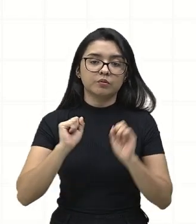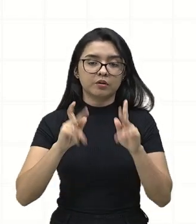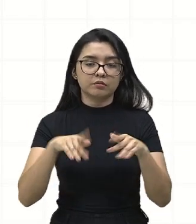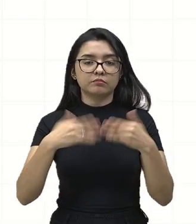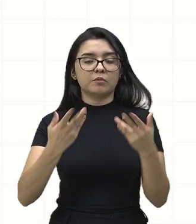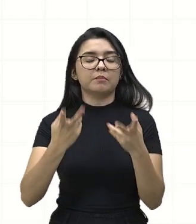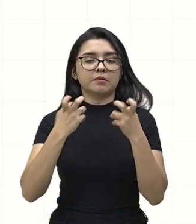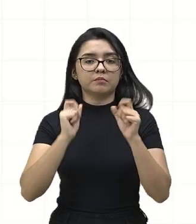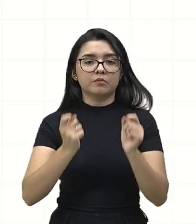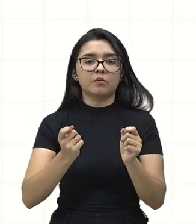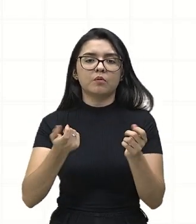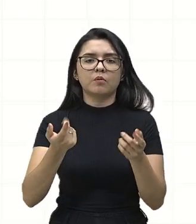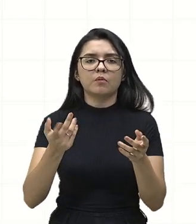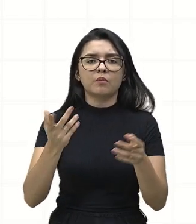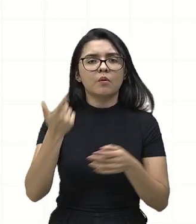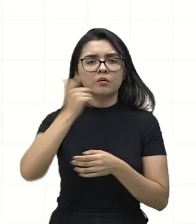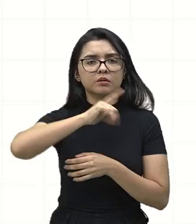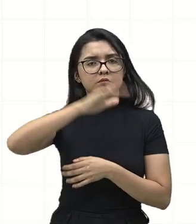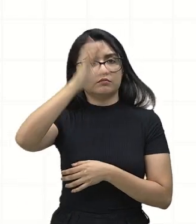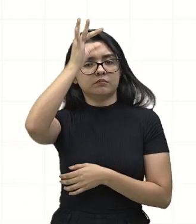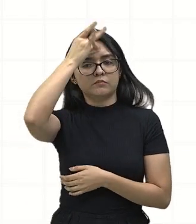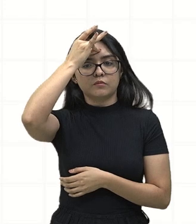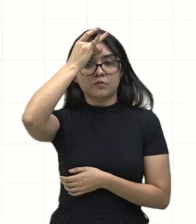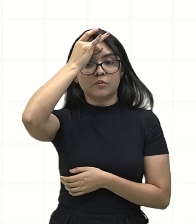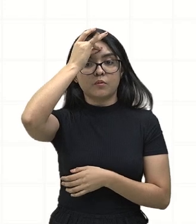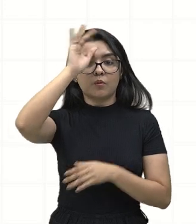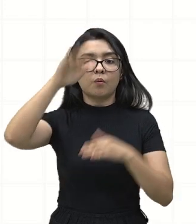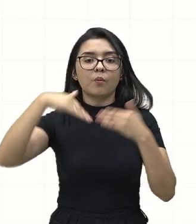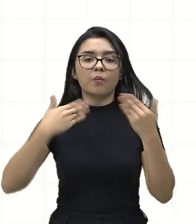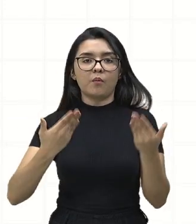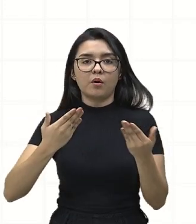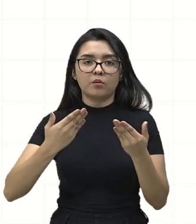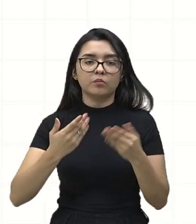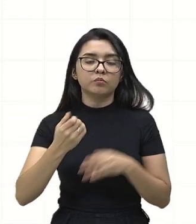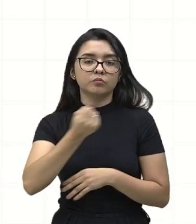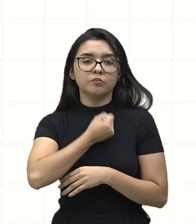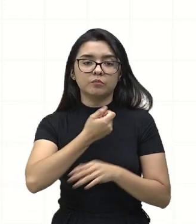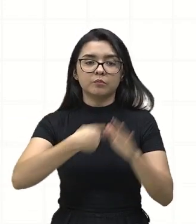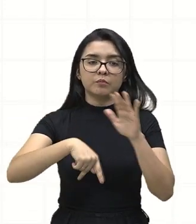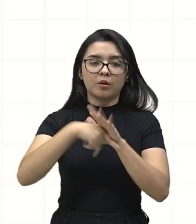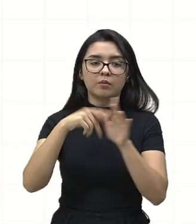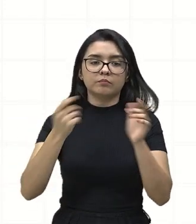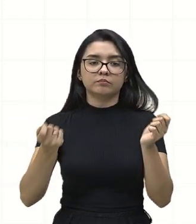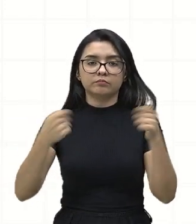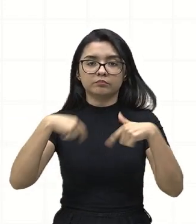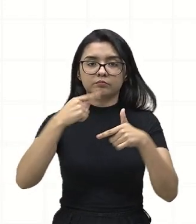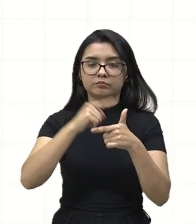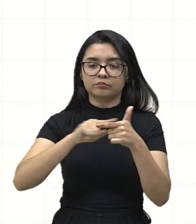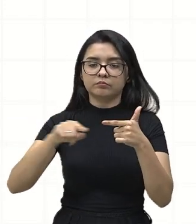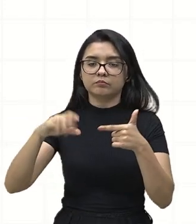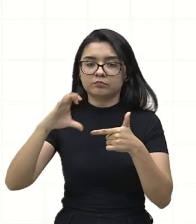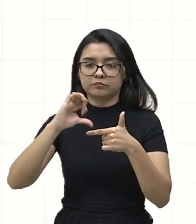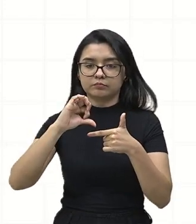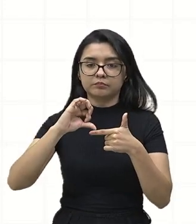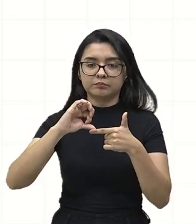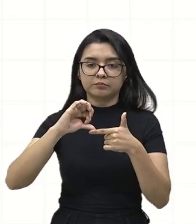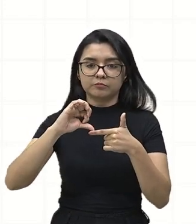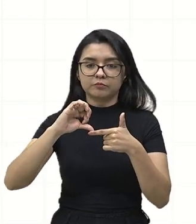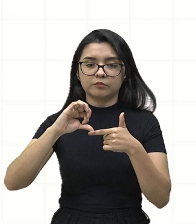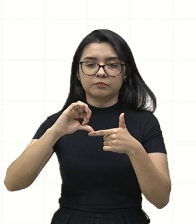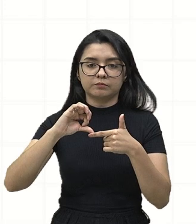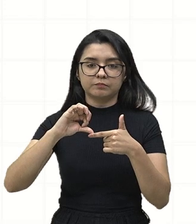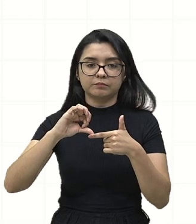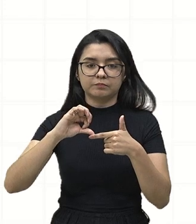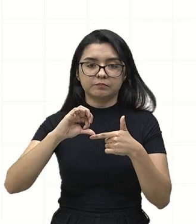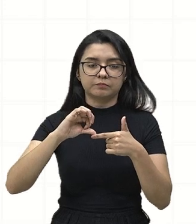a gente consegue memorizar aí quais são os algarismos, que são a soma dos algarismos, né, que é divisível por